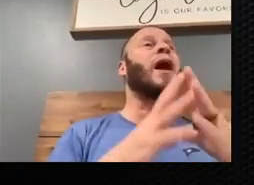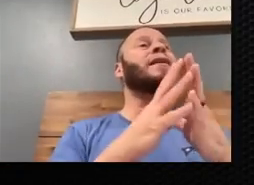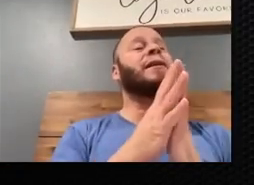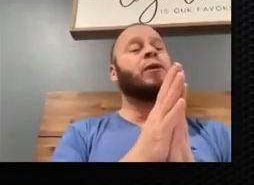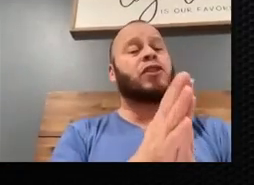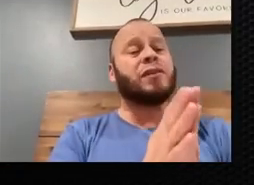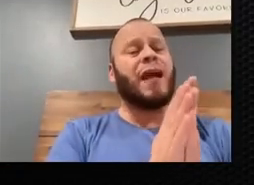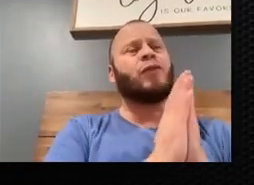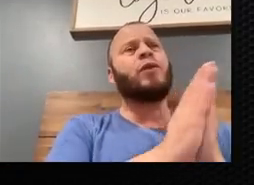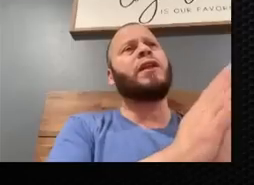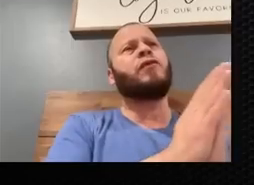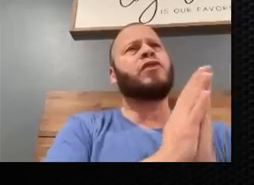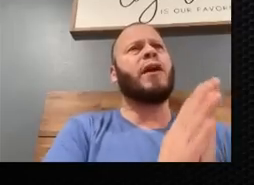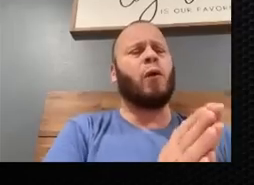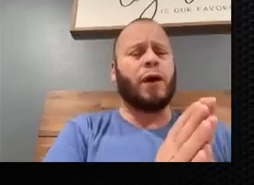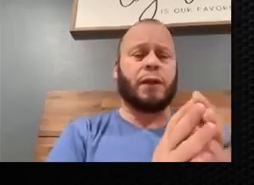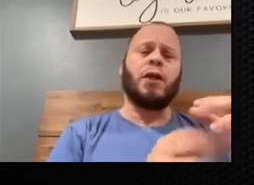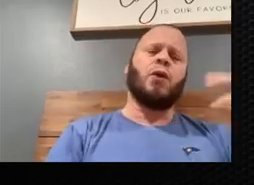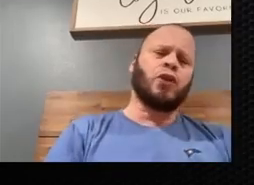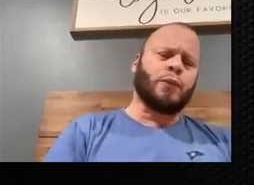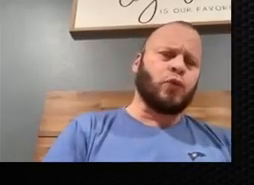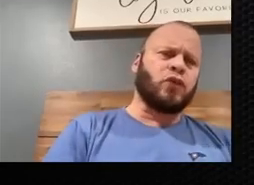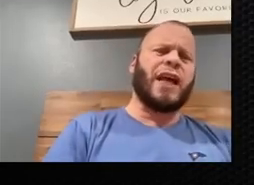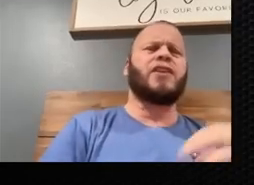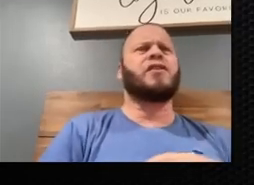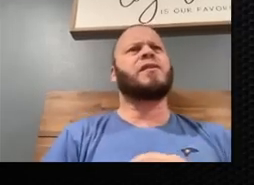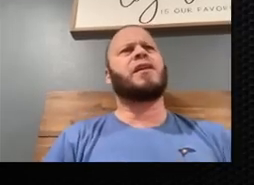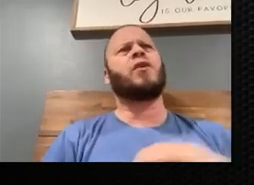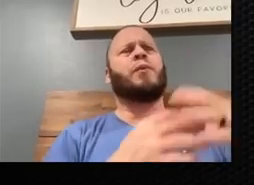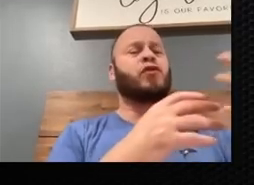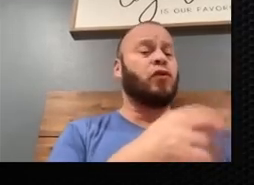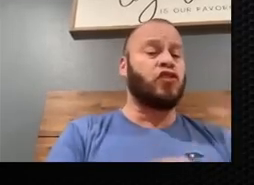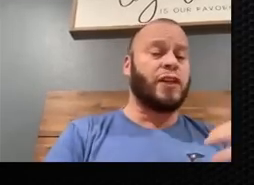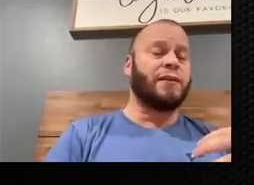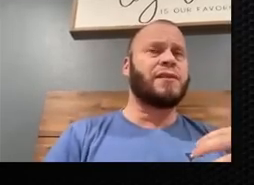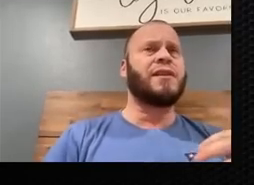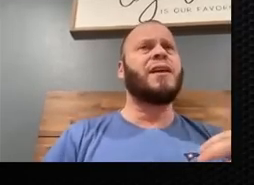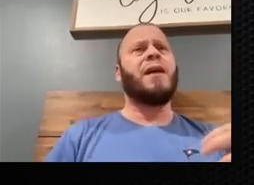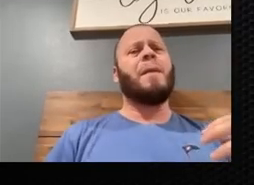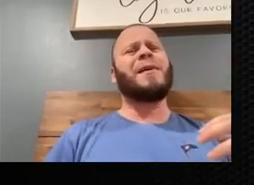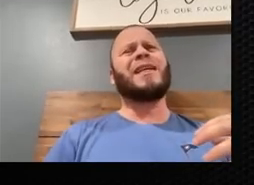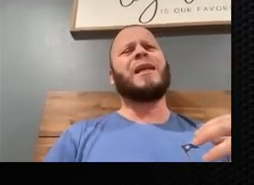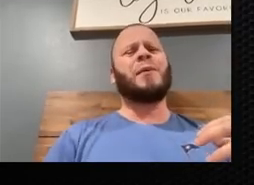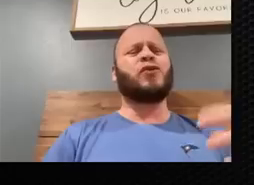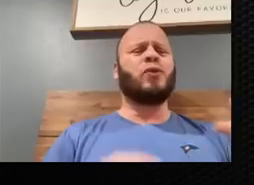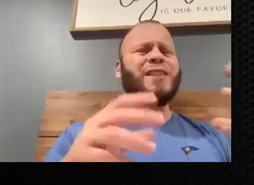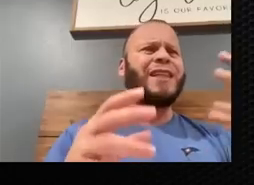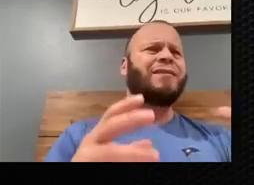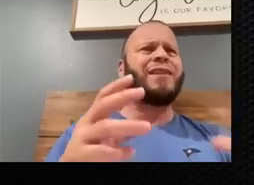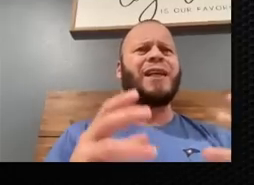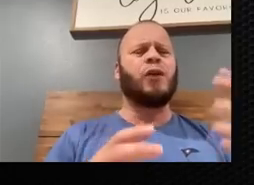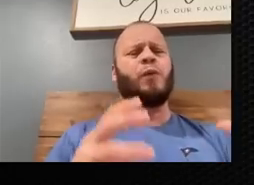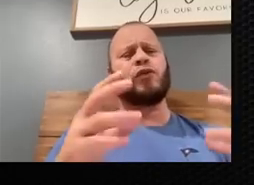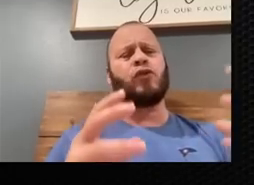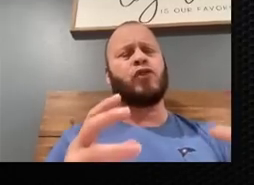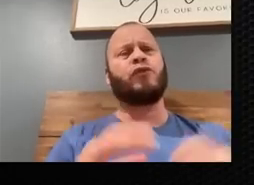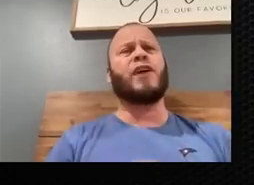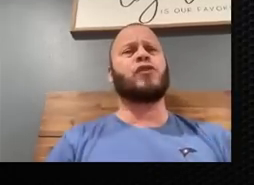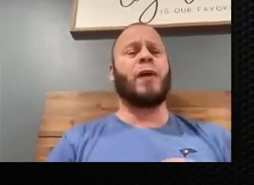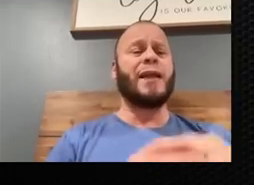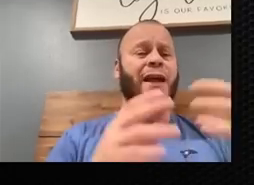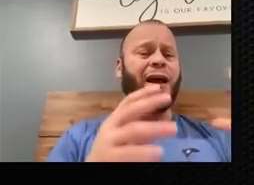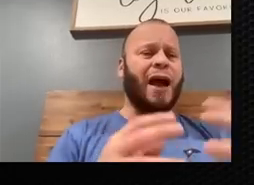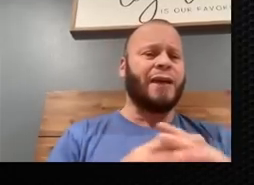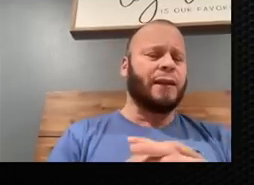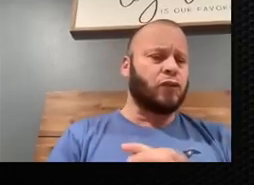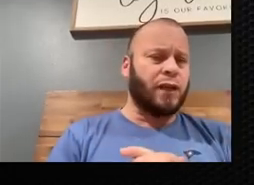população ainda não está no nível de derrota. Os bolsonaristas, sim, o pessoal de direita, sim, mas aquele pessoal do Centrão, o pessoalzinho